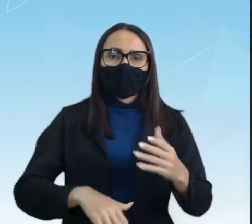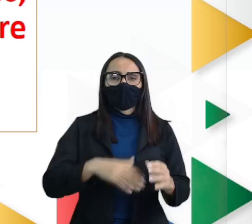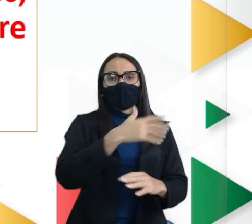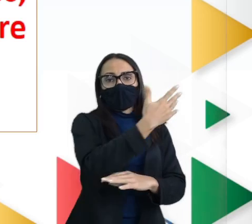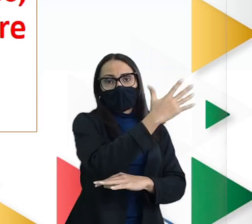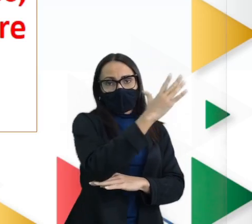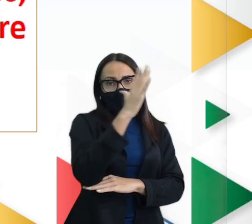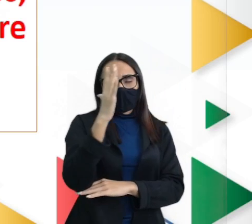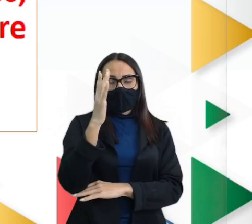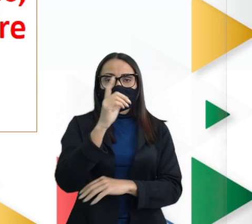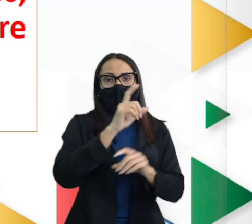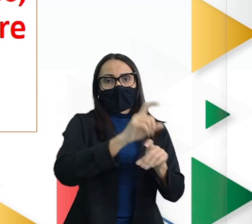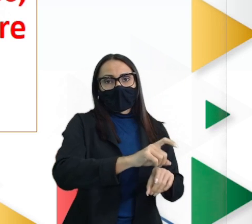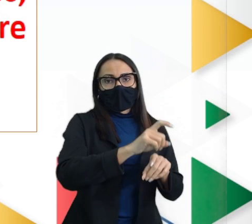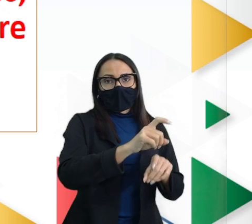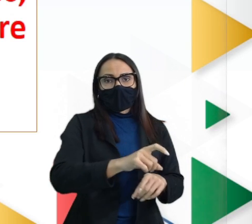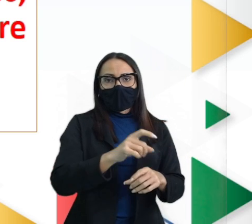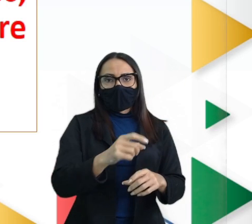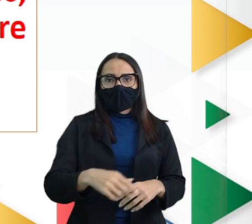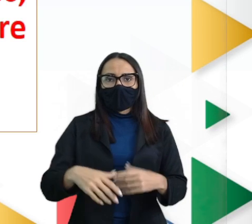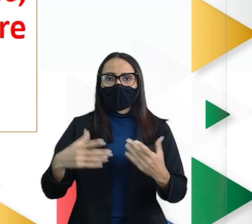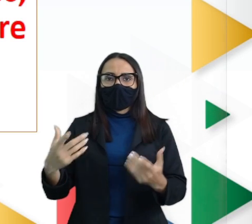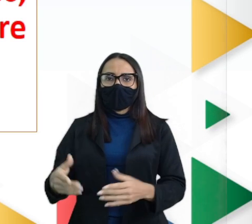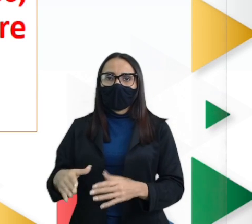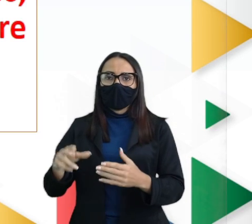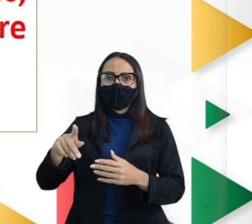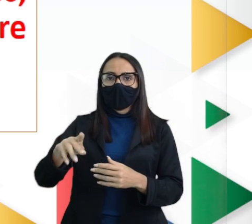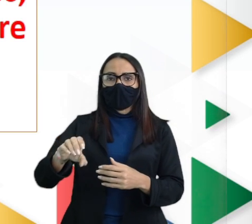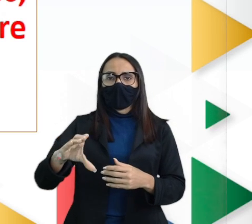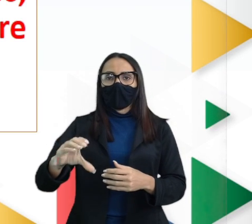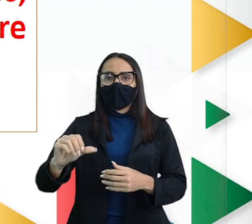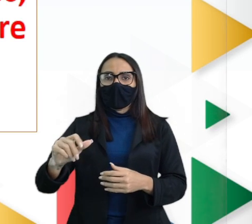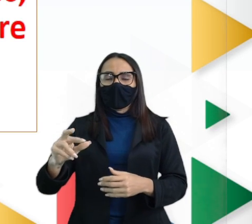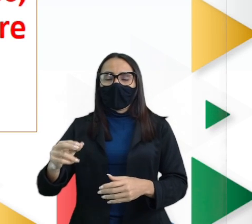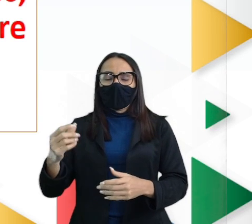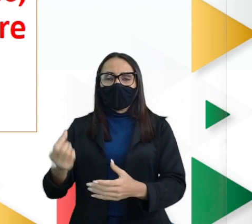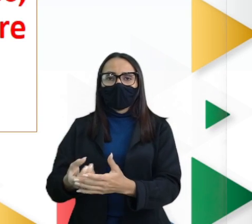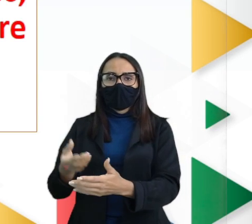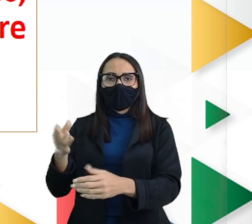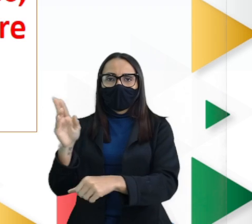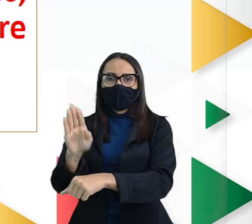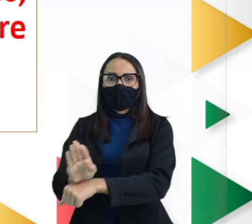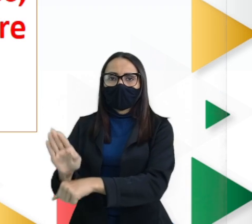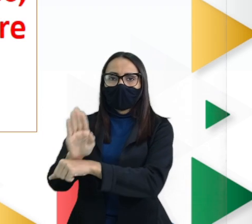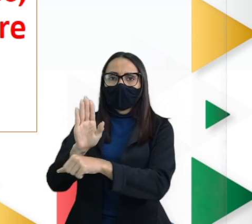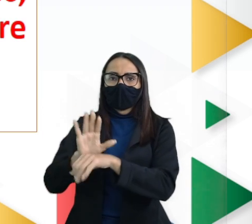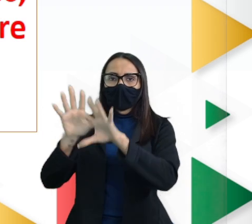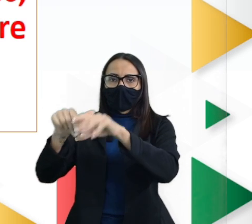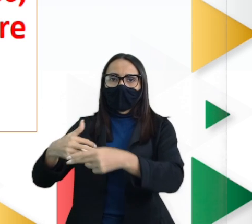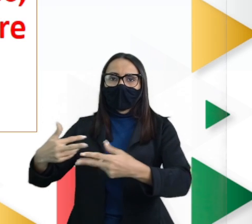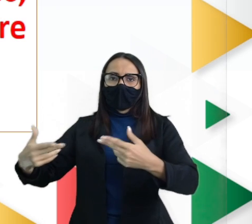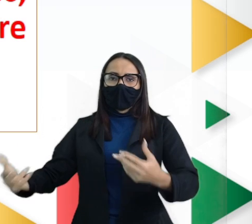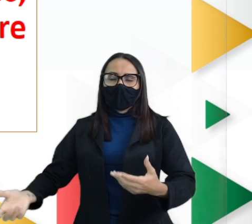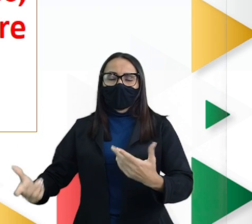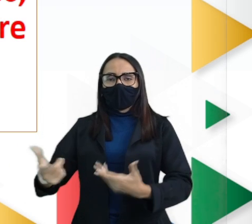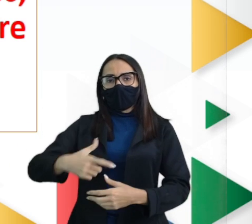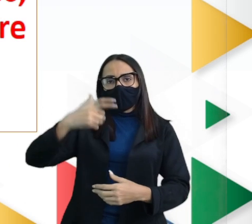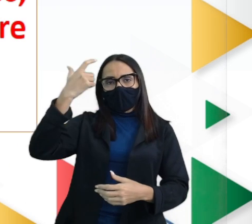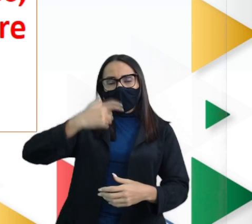que é agricultura, agro, e pecuária, criação de animais. Para quê? Para o consumo humano ou